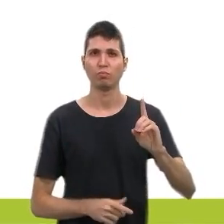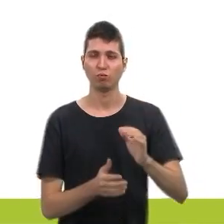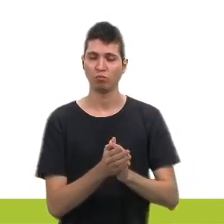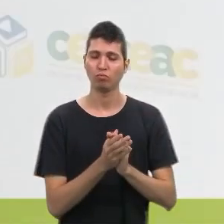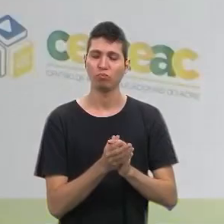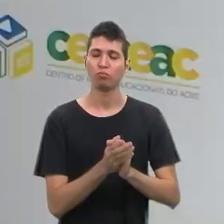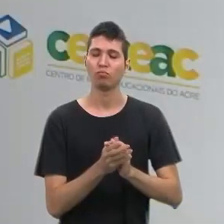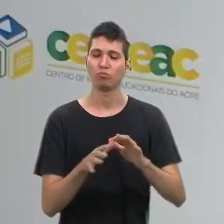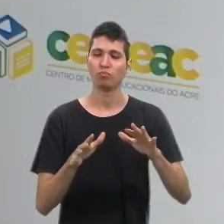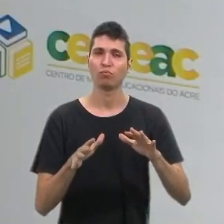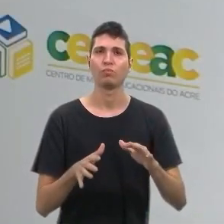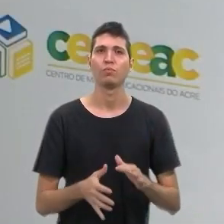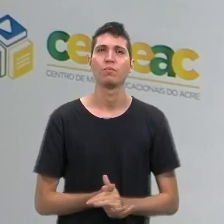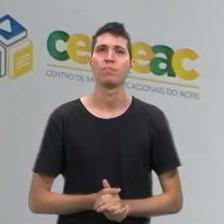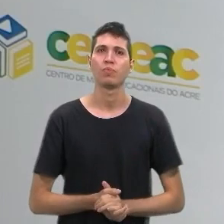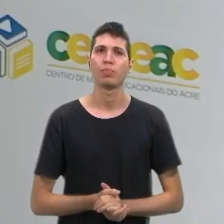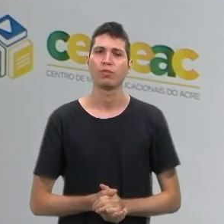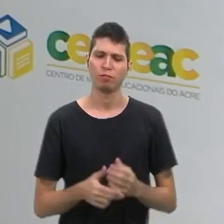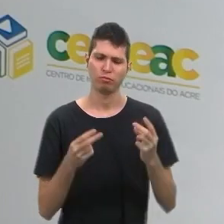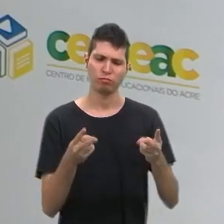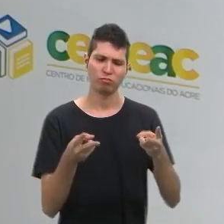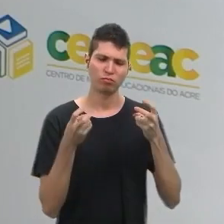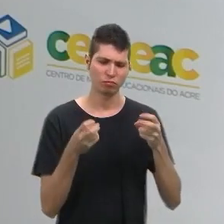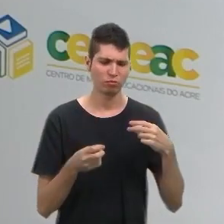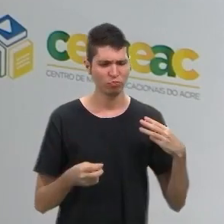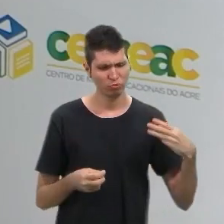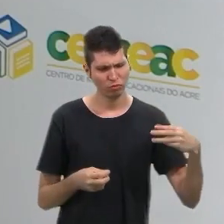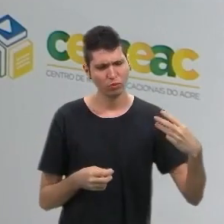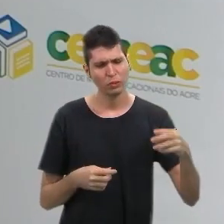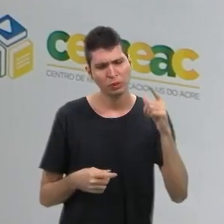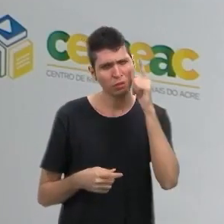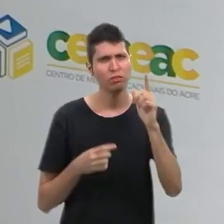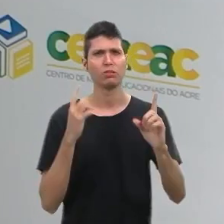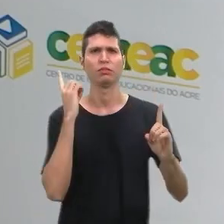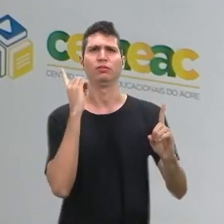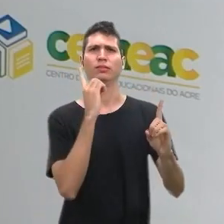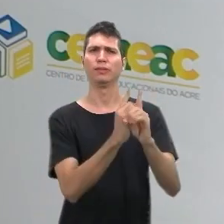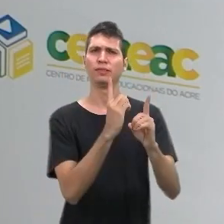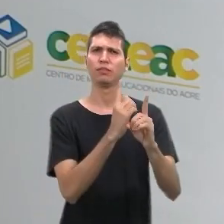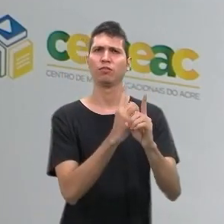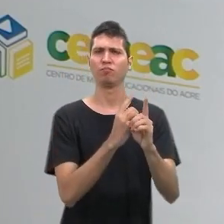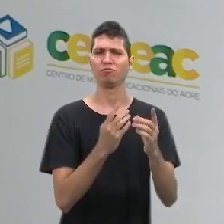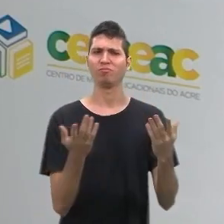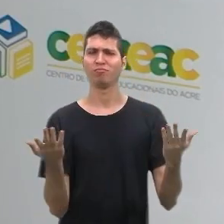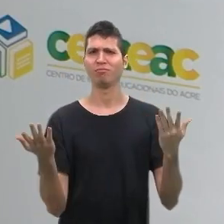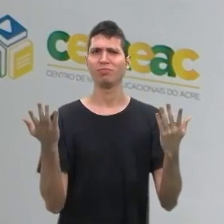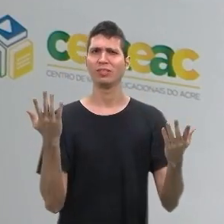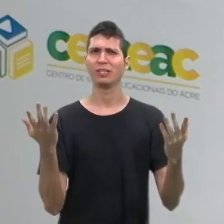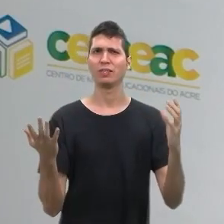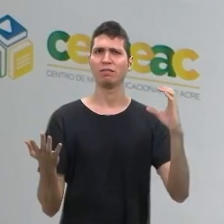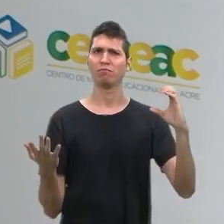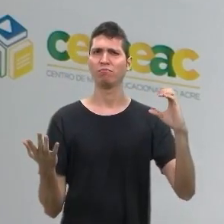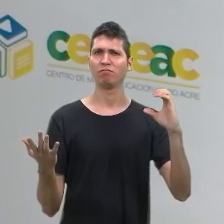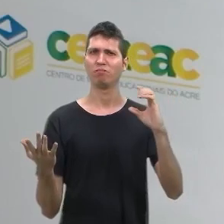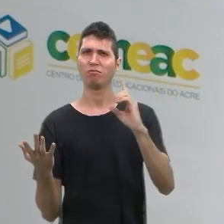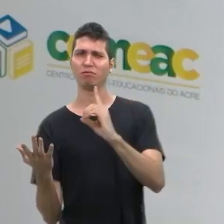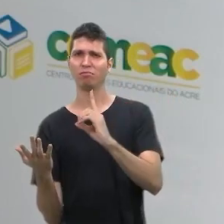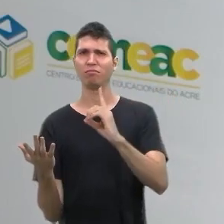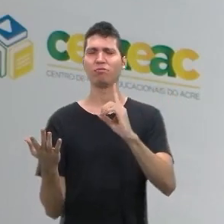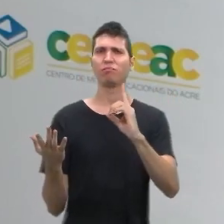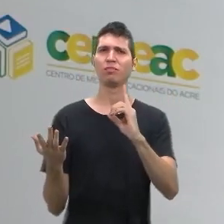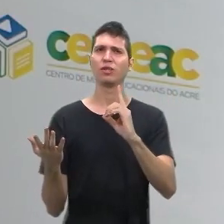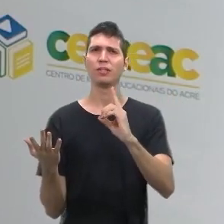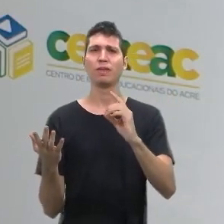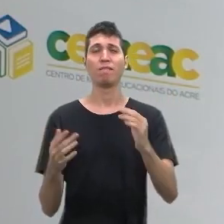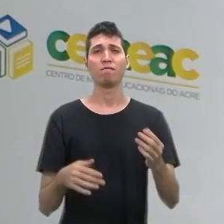Tudo bem? Vocês perceberam que com a moda eu já consigo identificar lá minhas questões. Eu fiquei entre a D, entre a C e a D, e com a